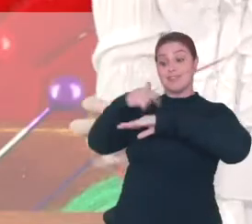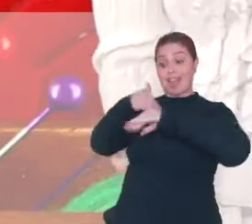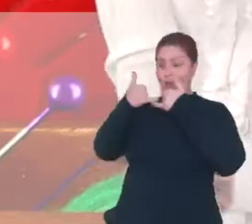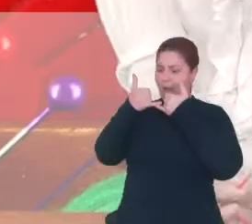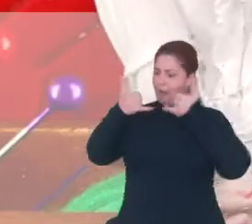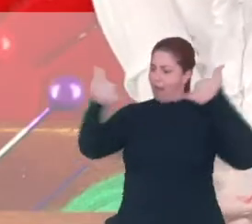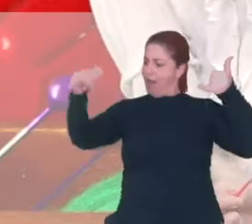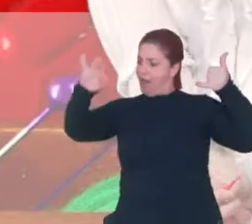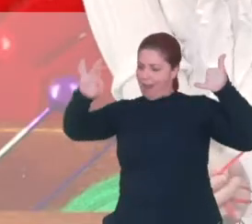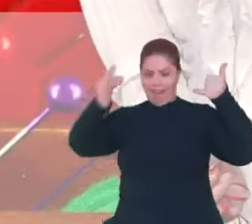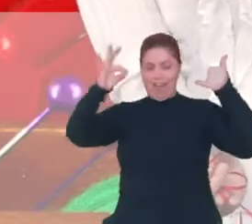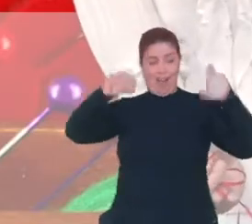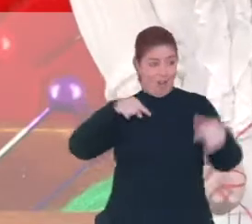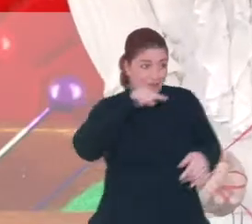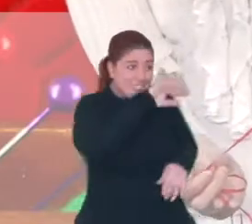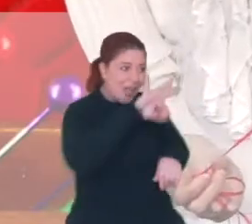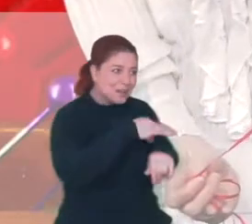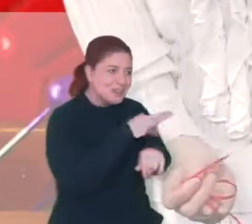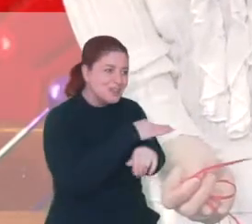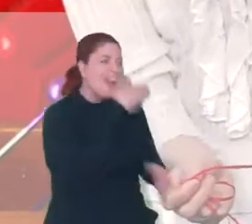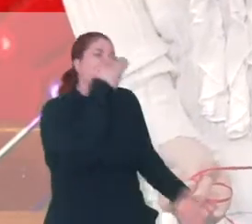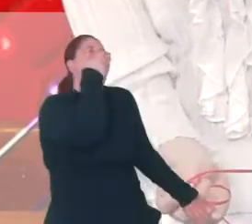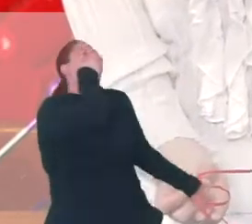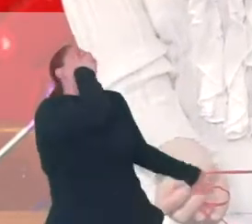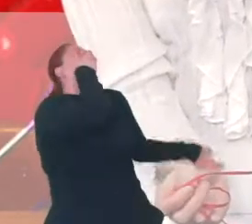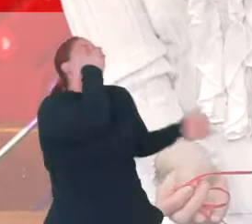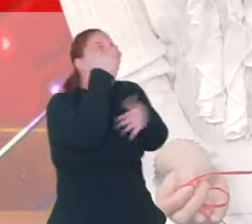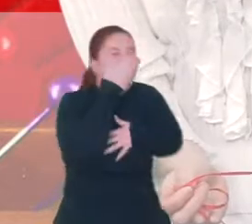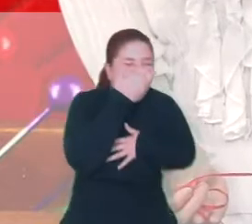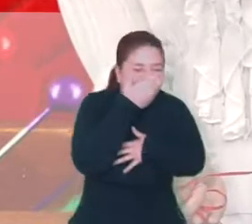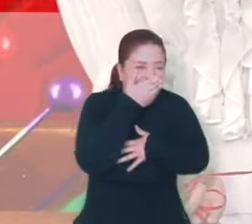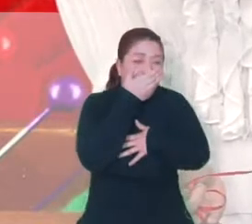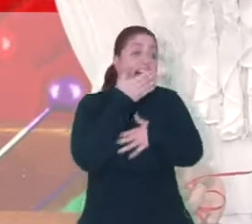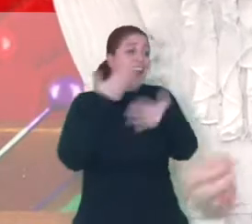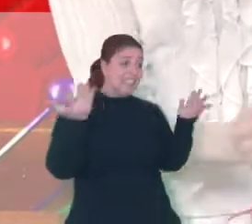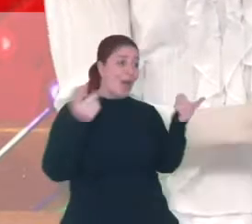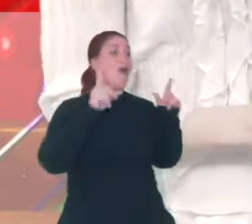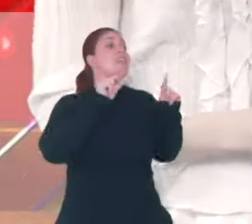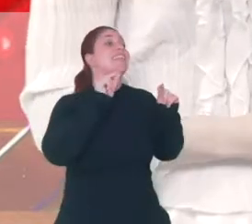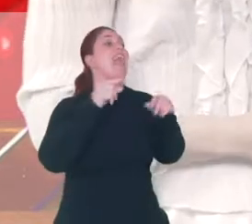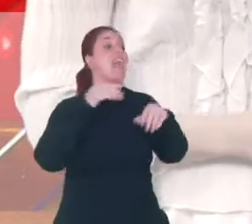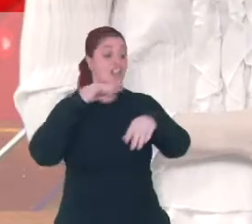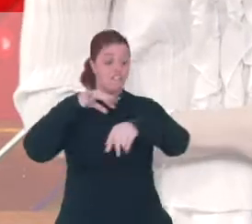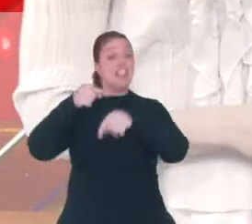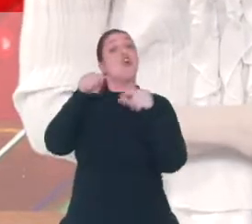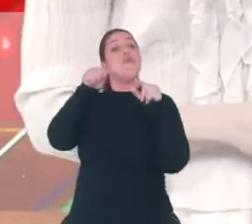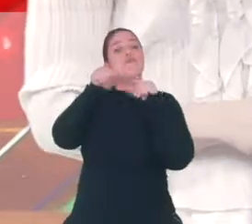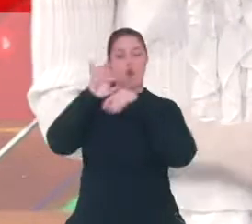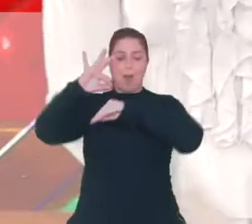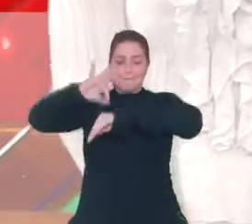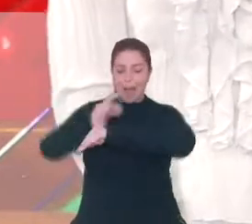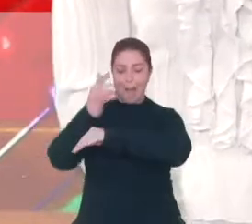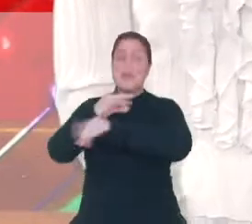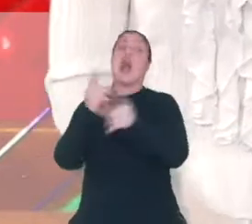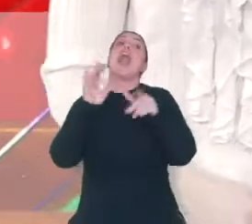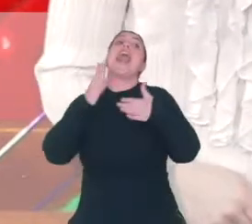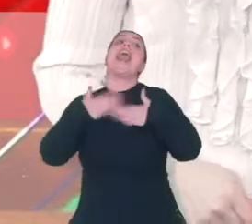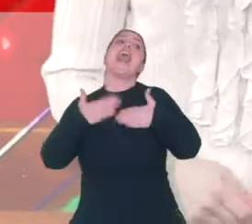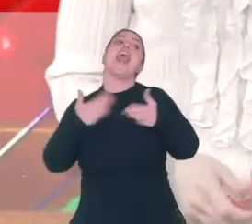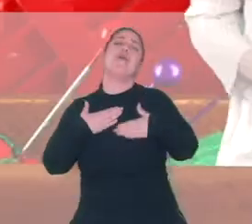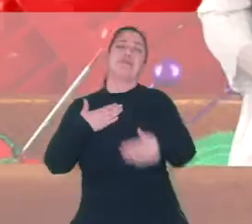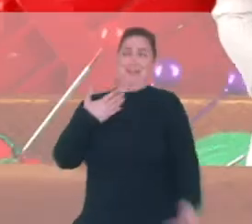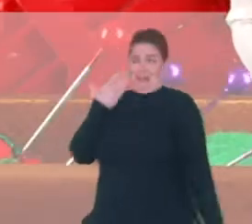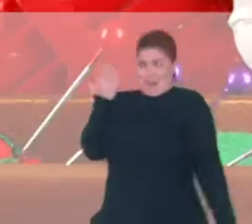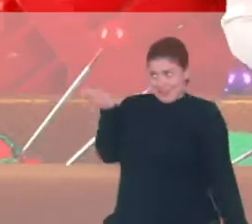eu? Você costura. Você costura, costura. Então ignora que quem cose sou eu. E muito, muito eu.